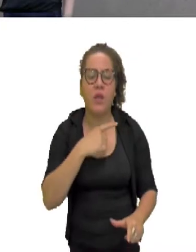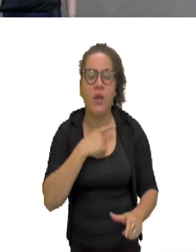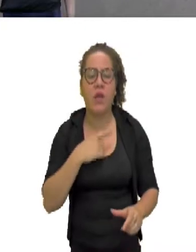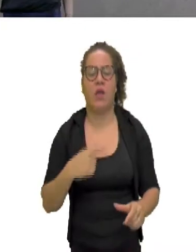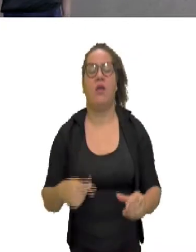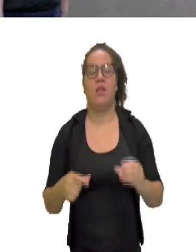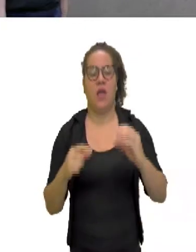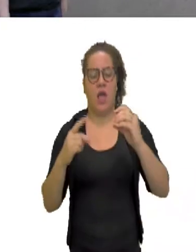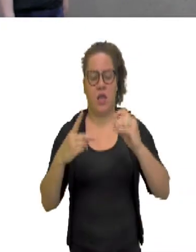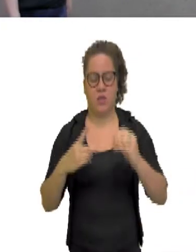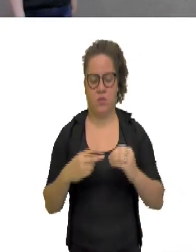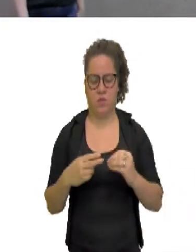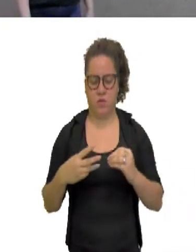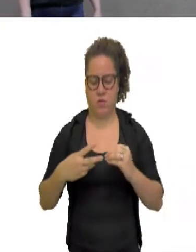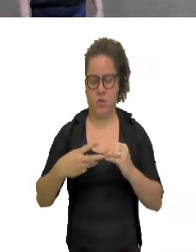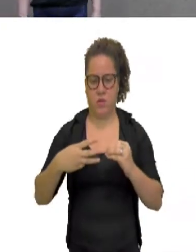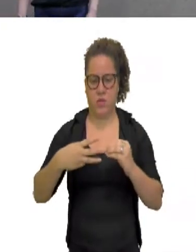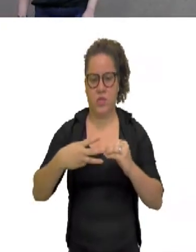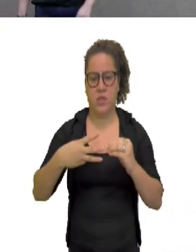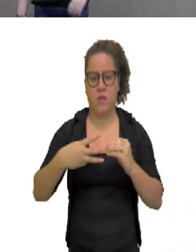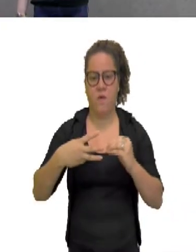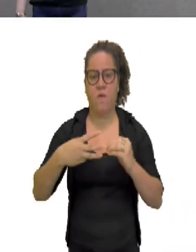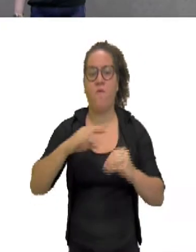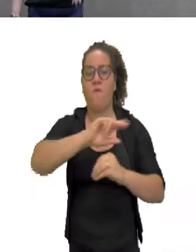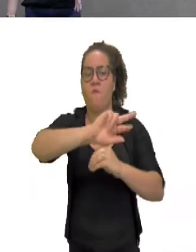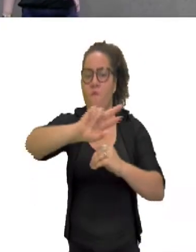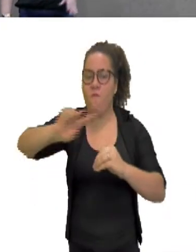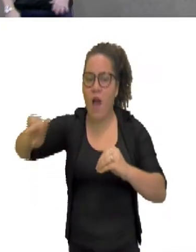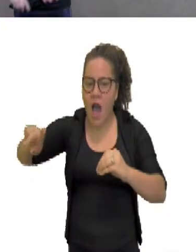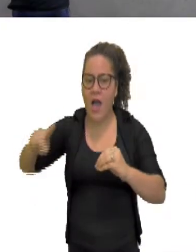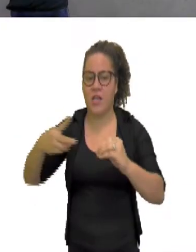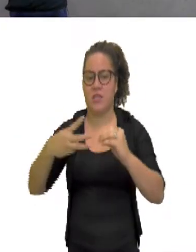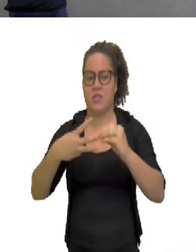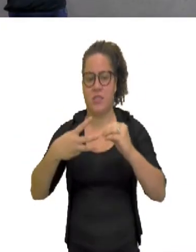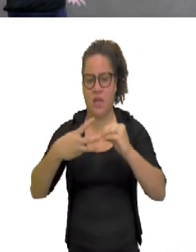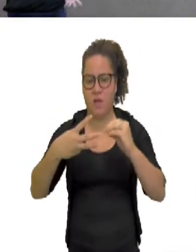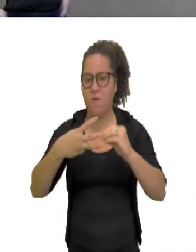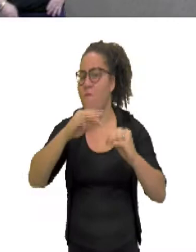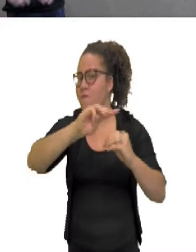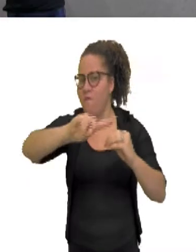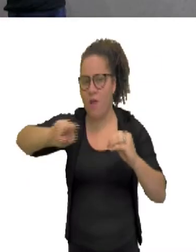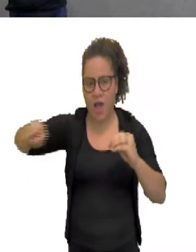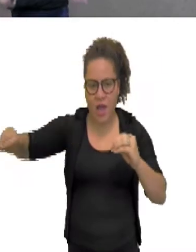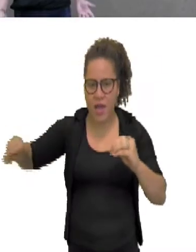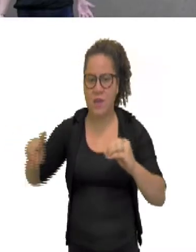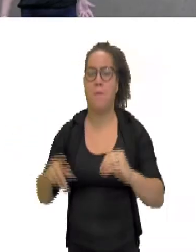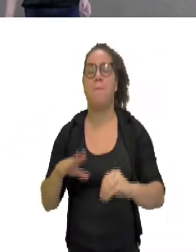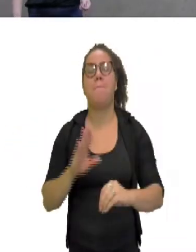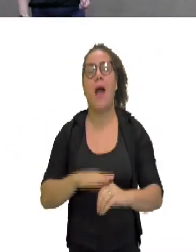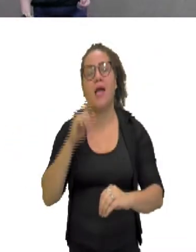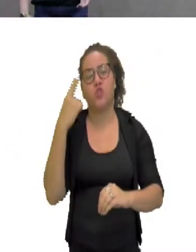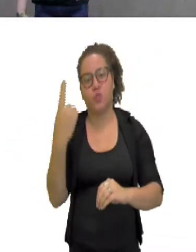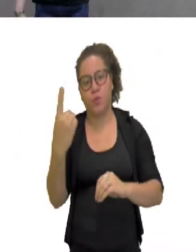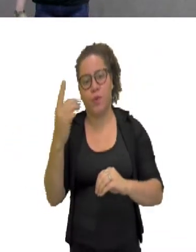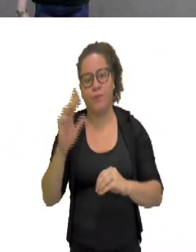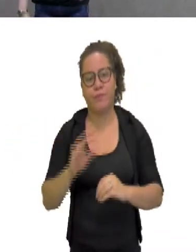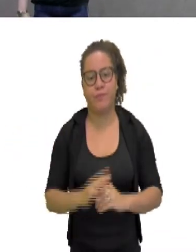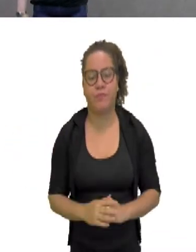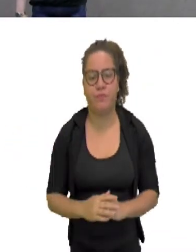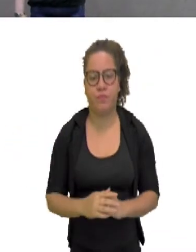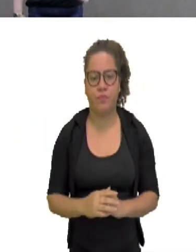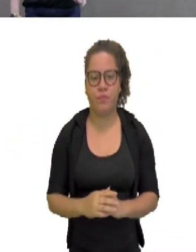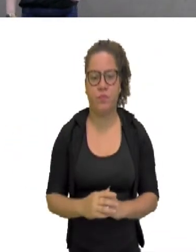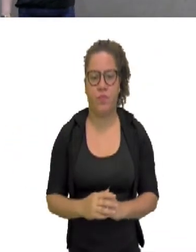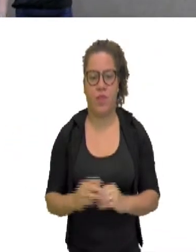células e são pluricelulares, ou seja, tem muitas células, mais de uma. As